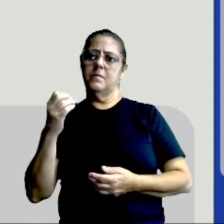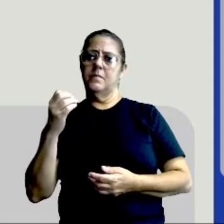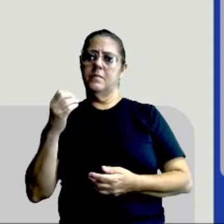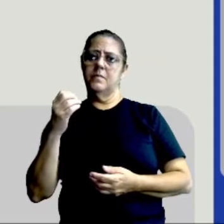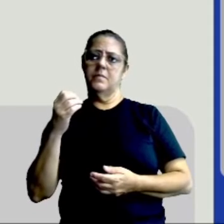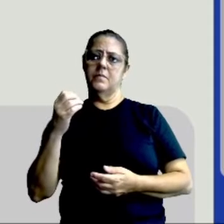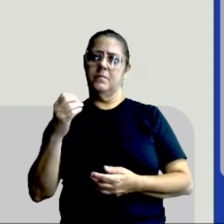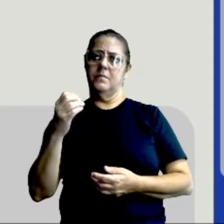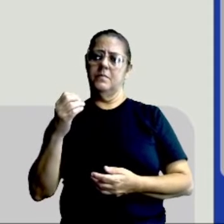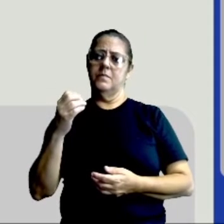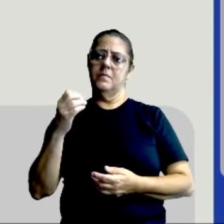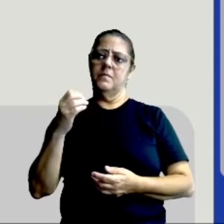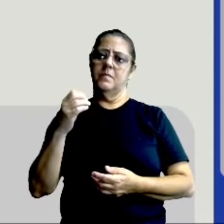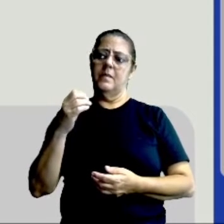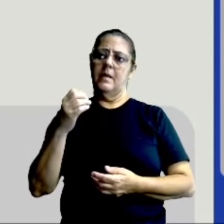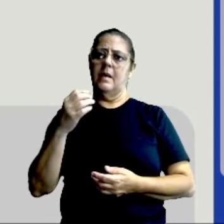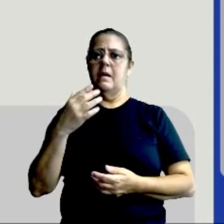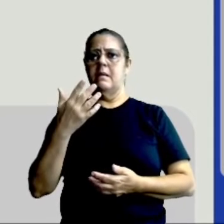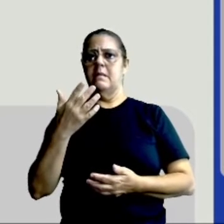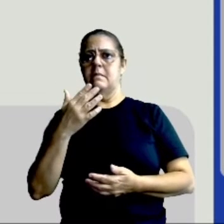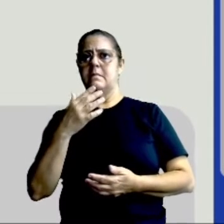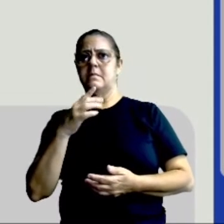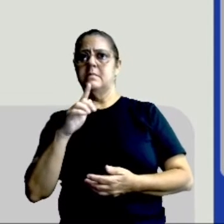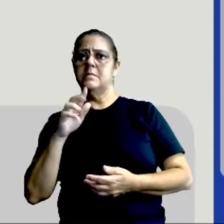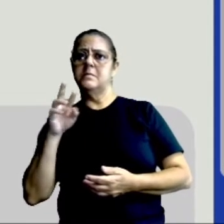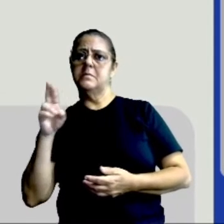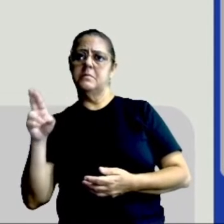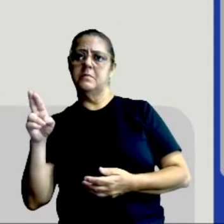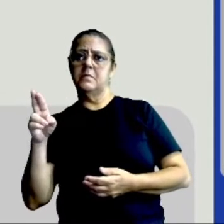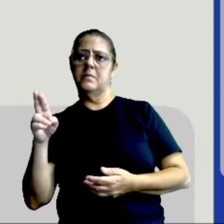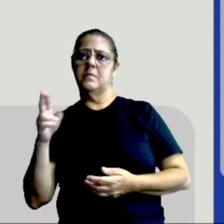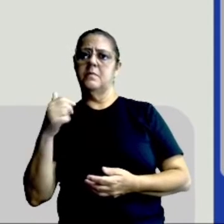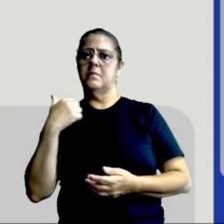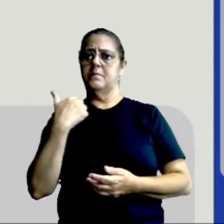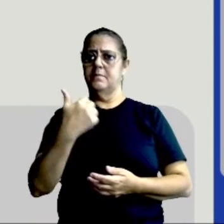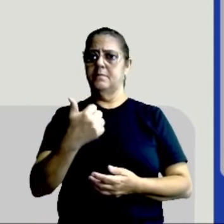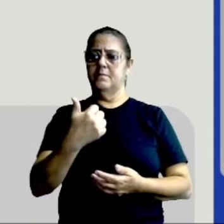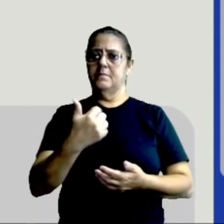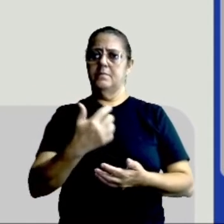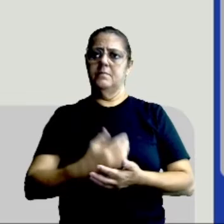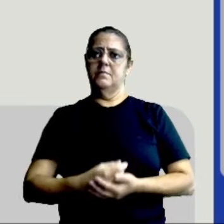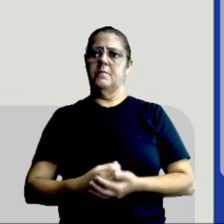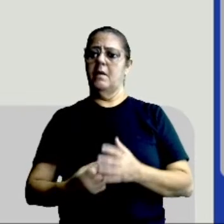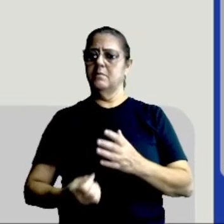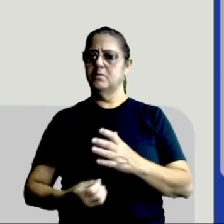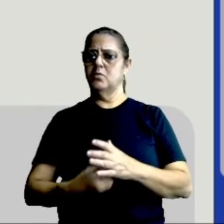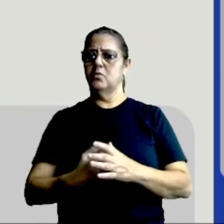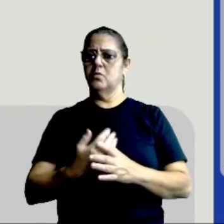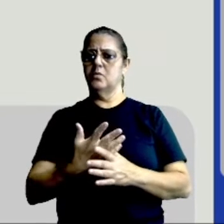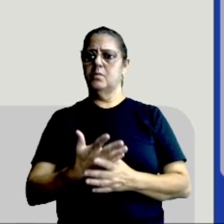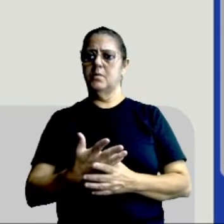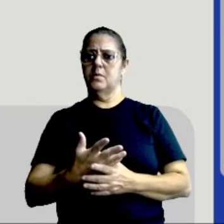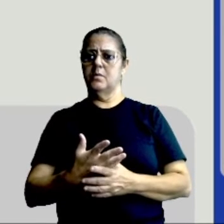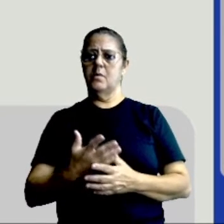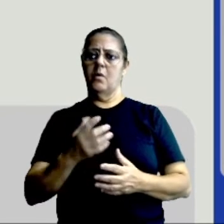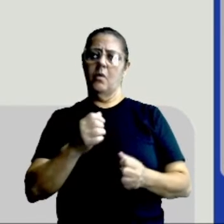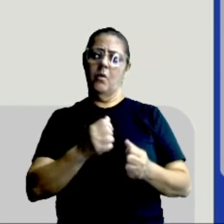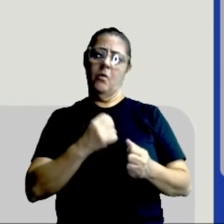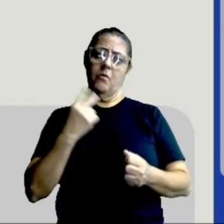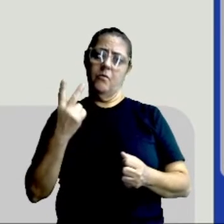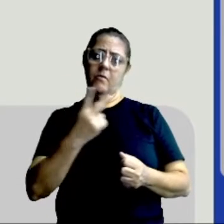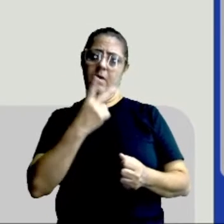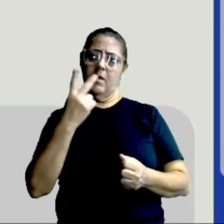pouco menos que 1,5 kg. Está entre 1 quilo e 1,5 kg. Ok, gente? Descobrimos o quanto pesa o